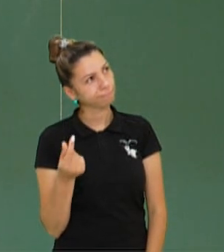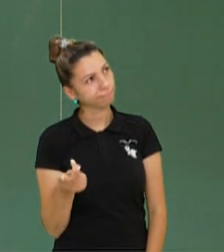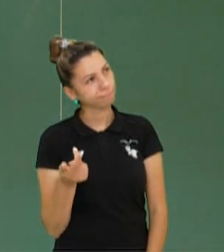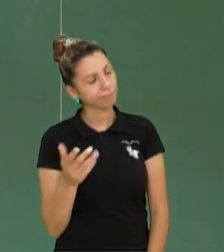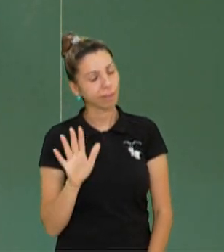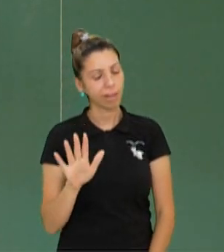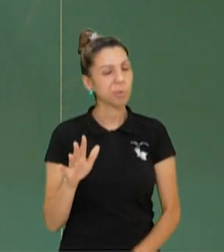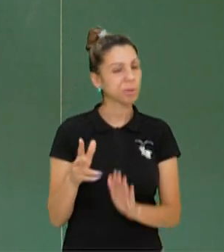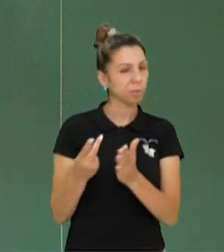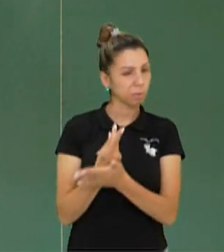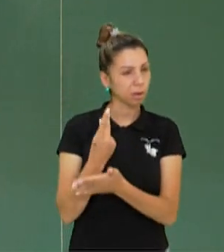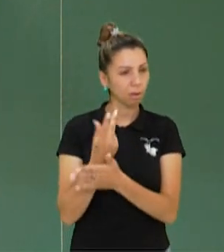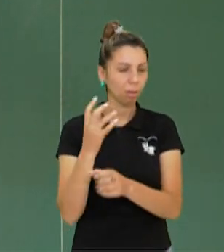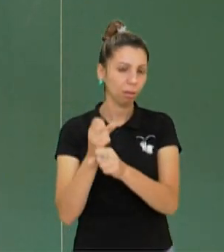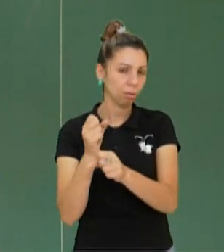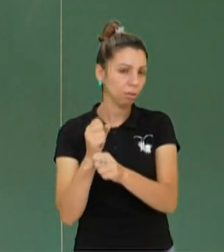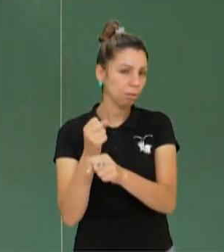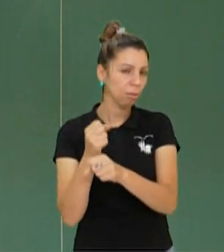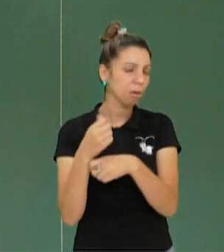576 raiz de 3